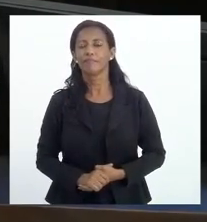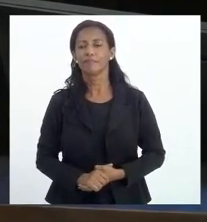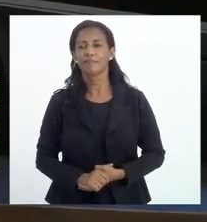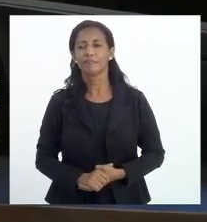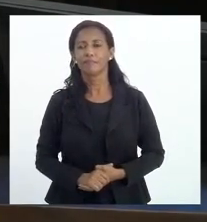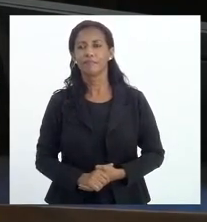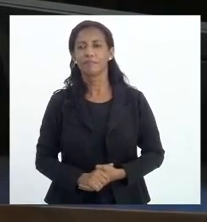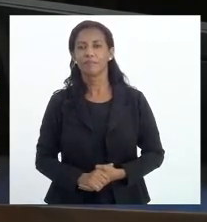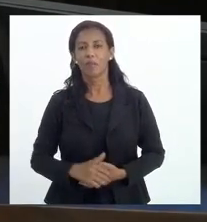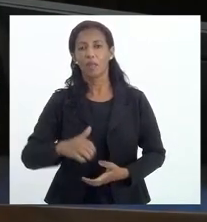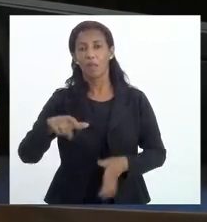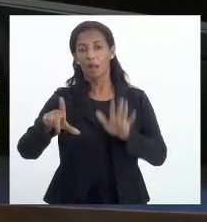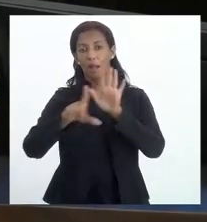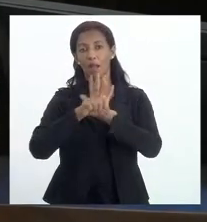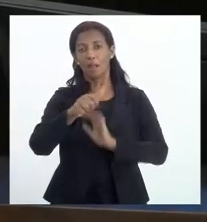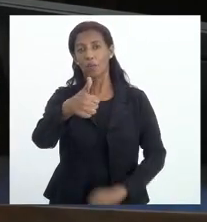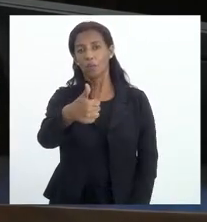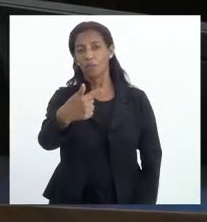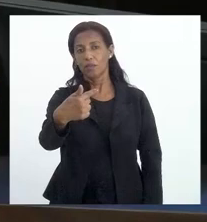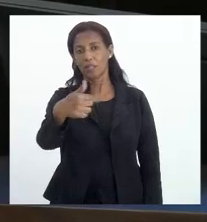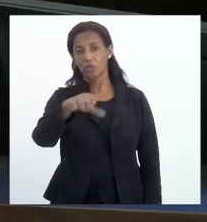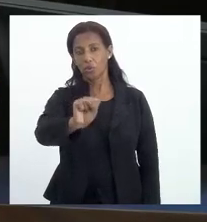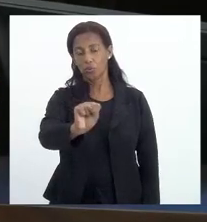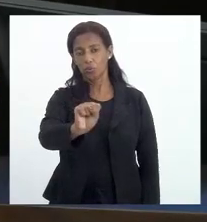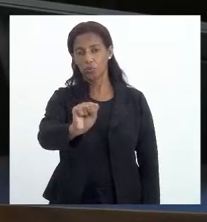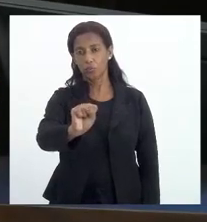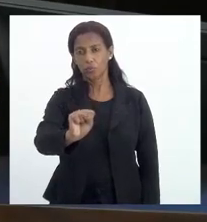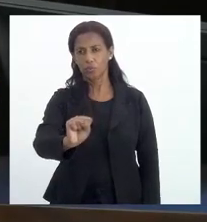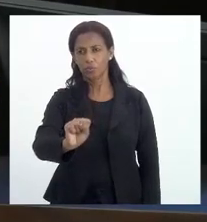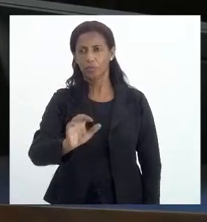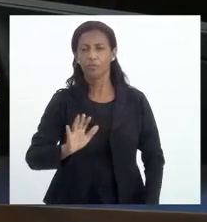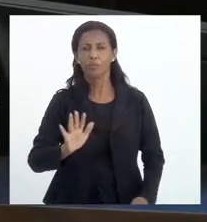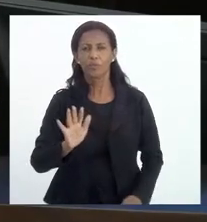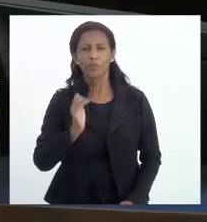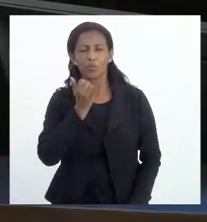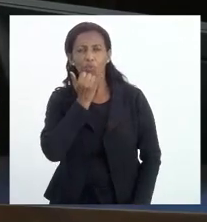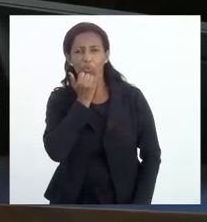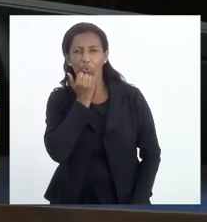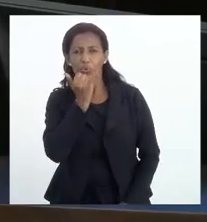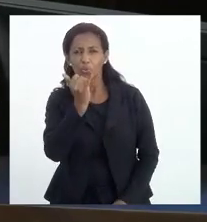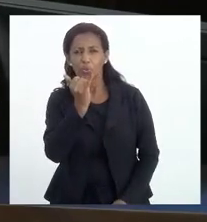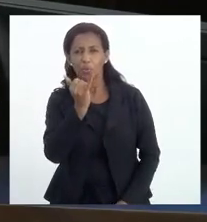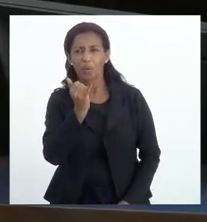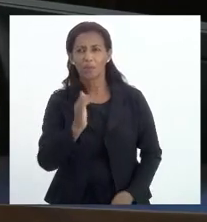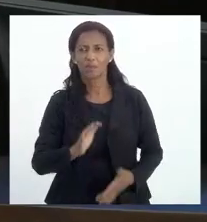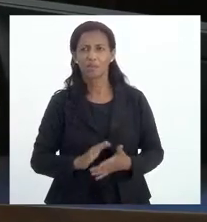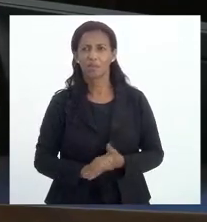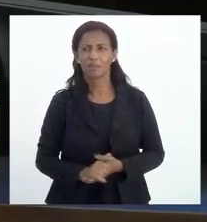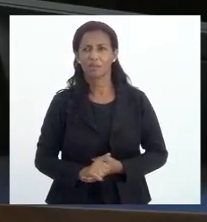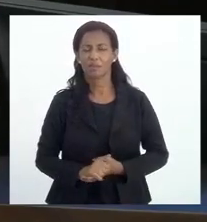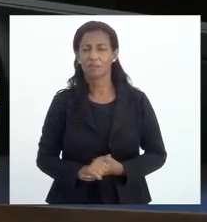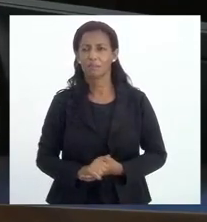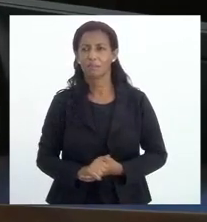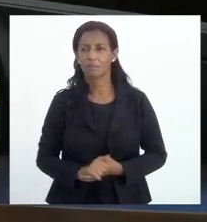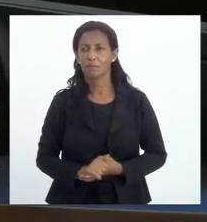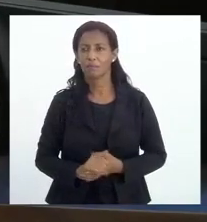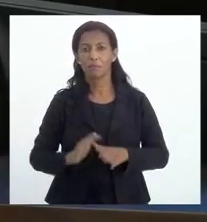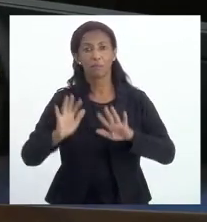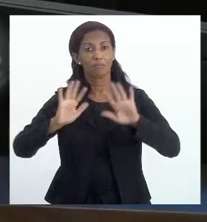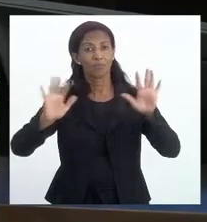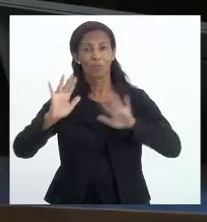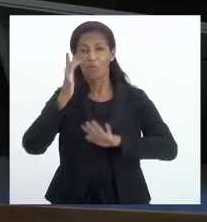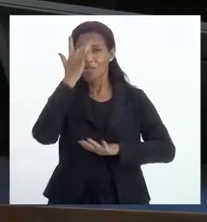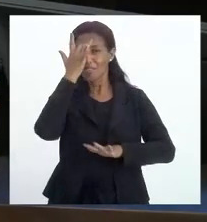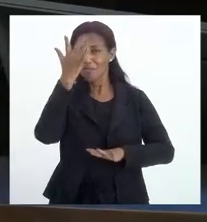dizendo que a Lei 178, ela, se vocês me permitam só fazer uma observação, não vai ser fácil para